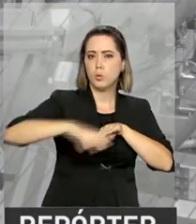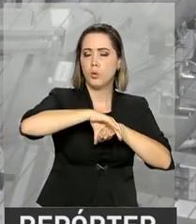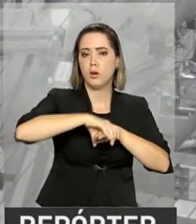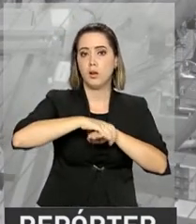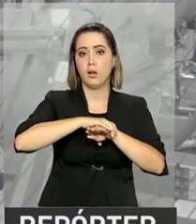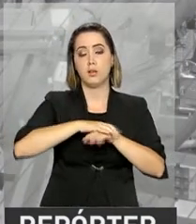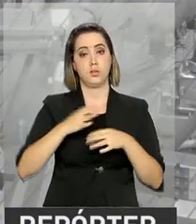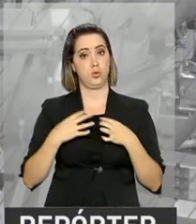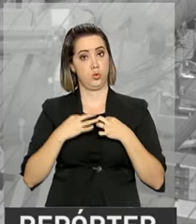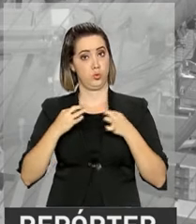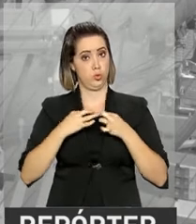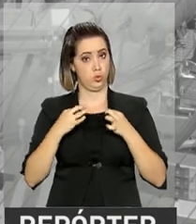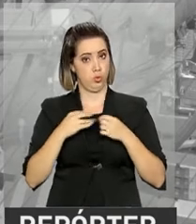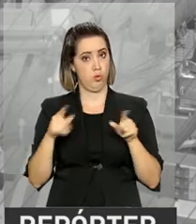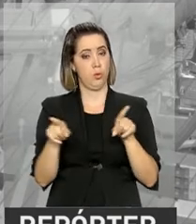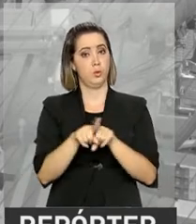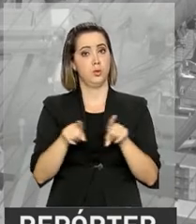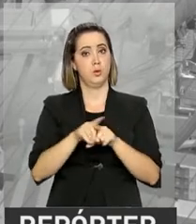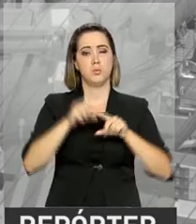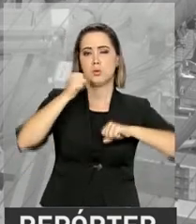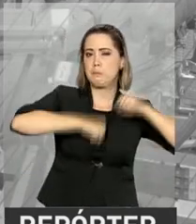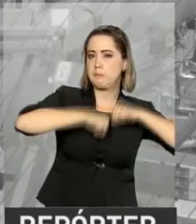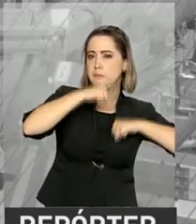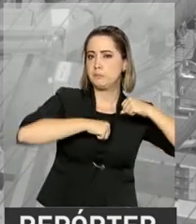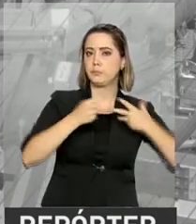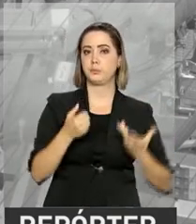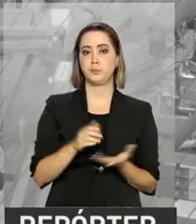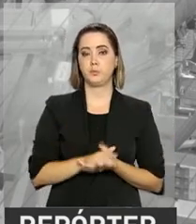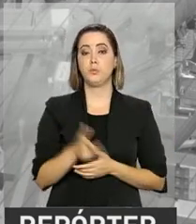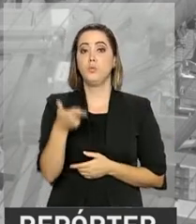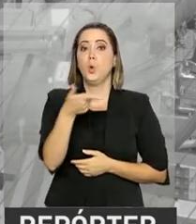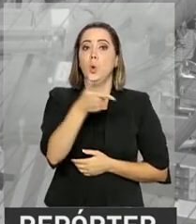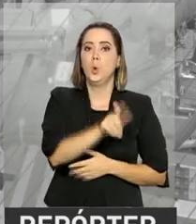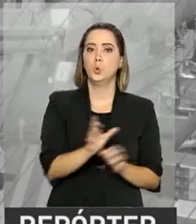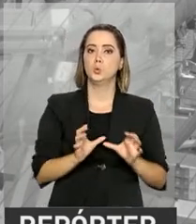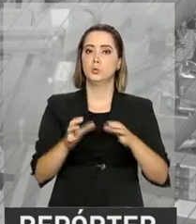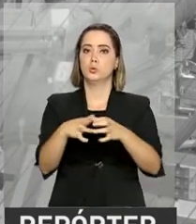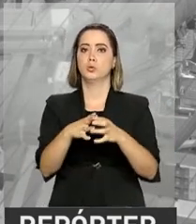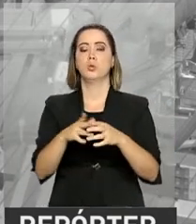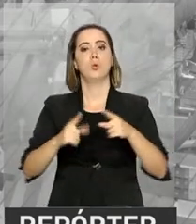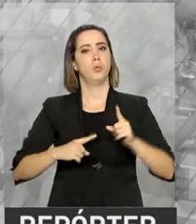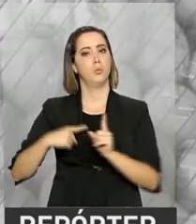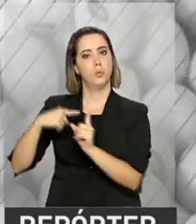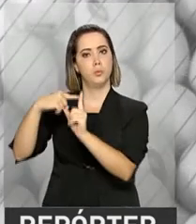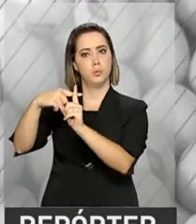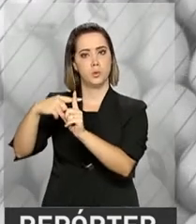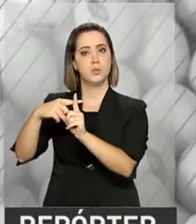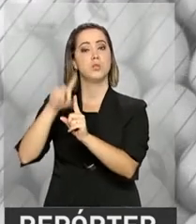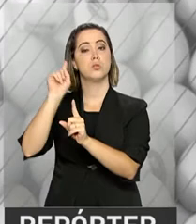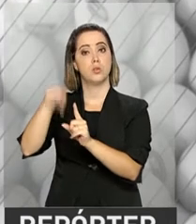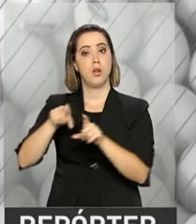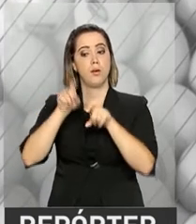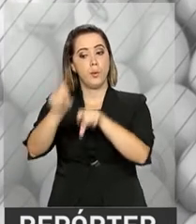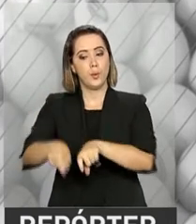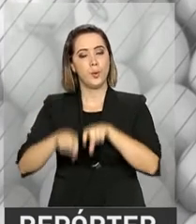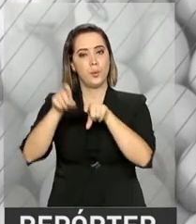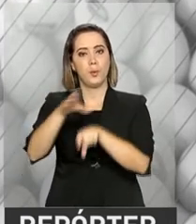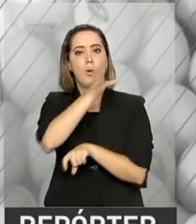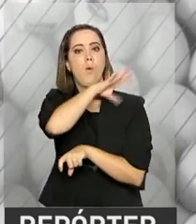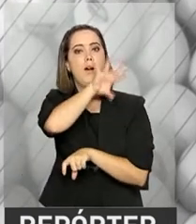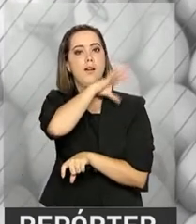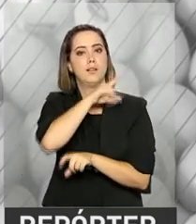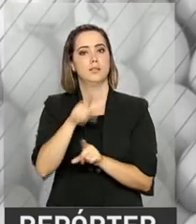o têxtil e o de mecânica. Outro setor que teve desempenho positivo foi o da